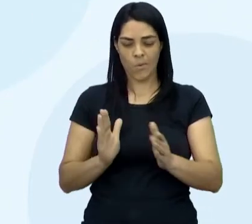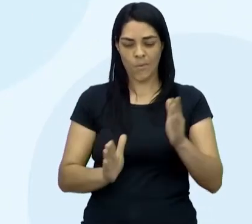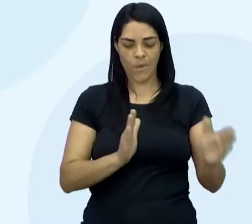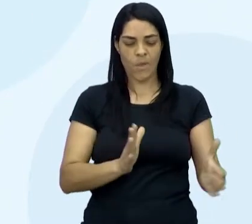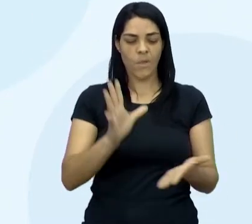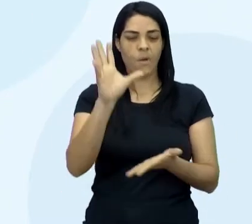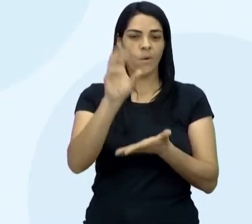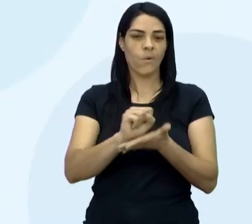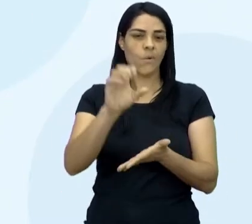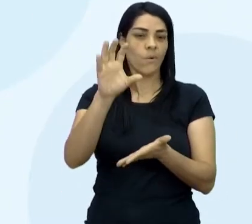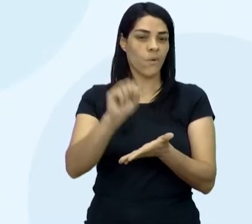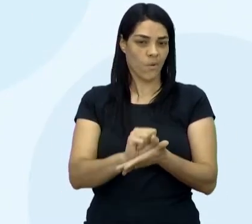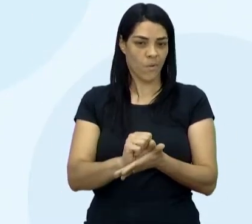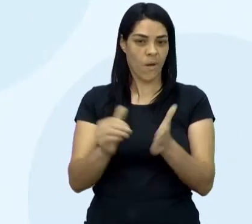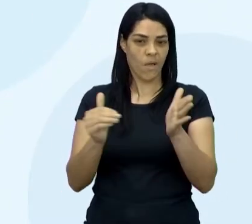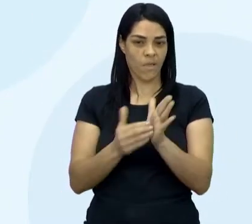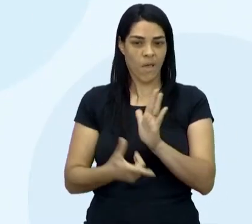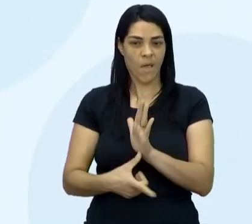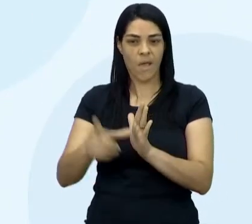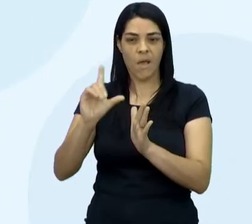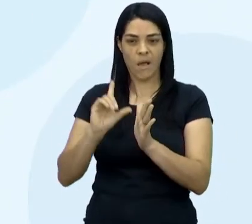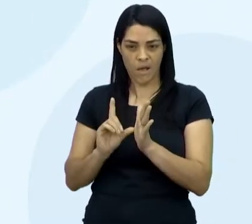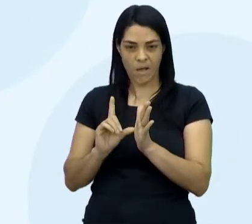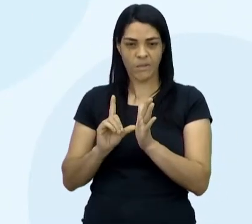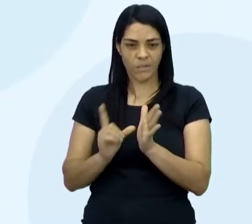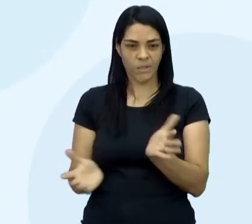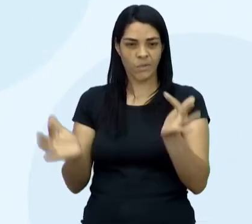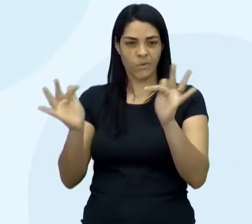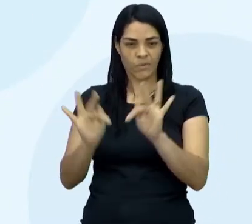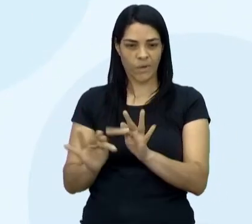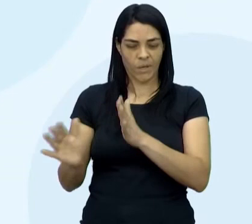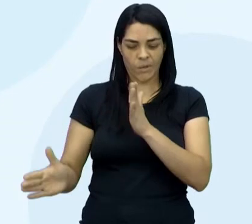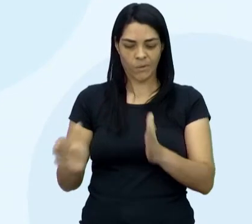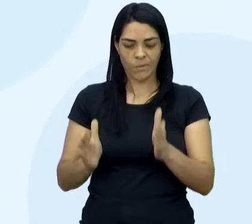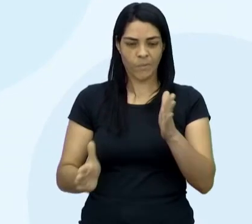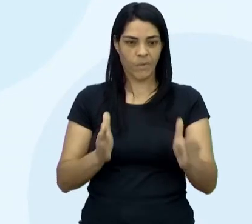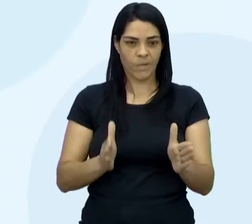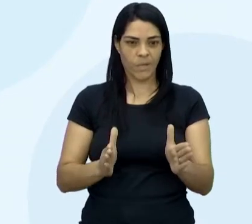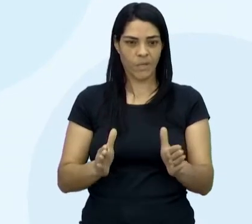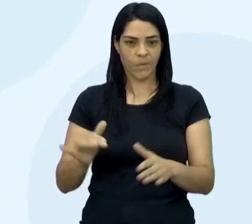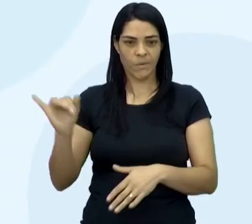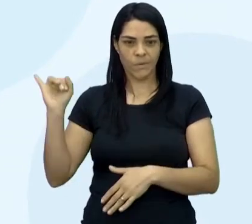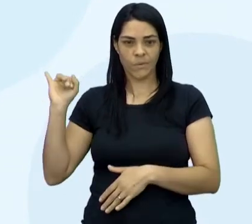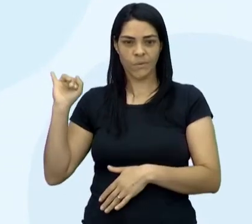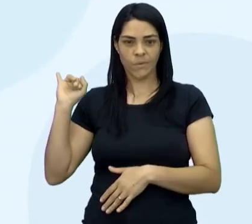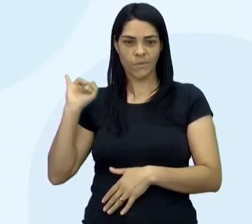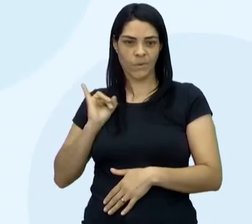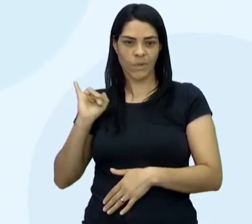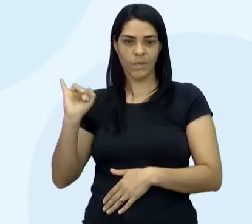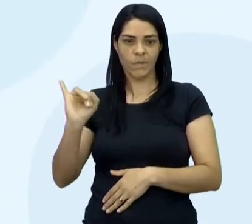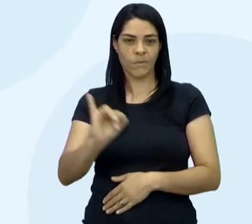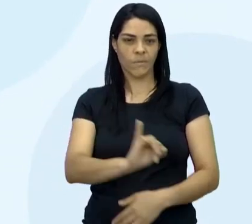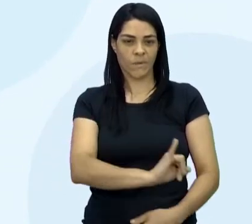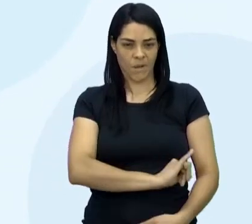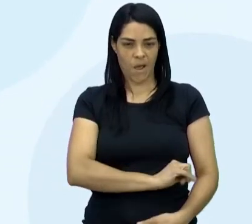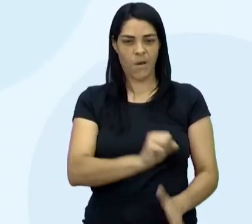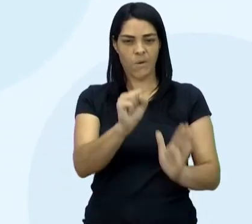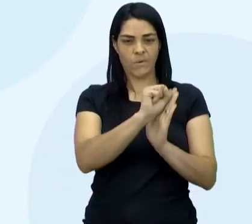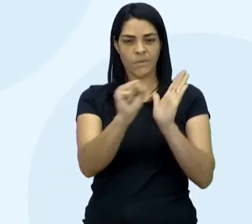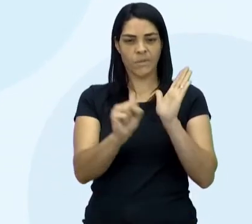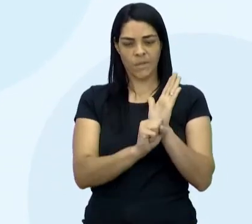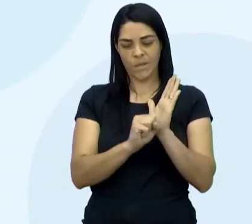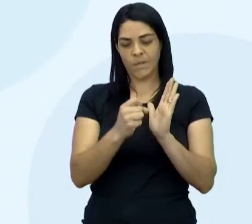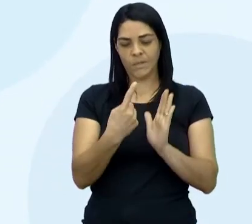pouco antes do final do período imperial já no século XVIII né Desculpa